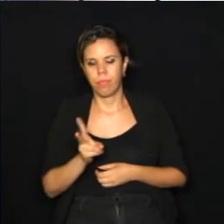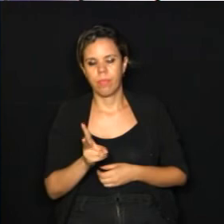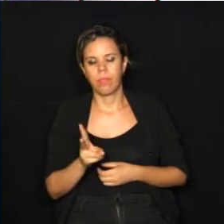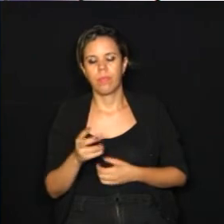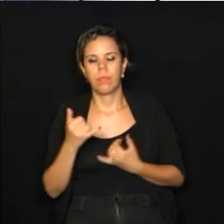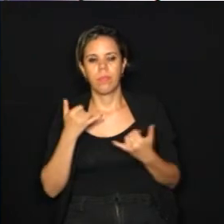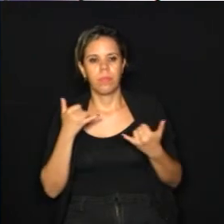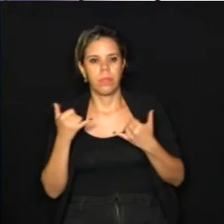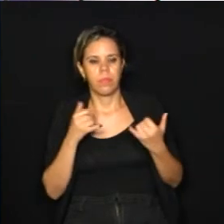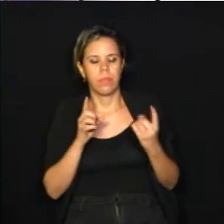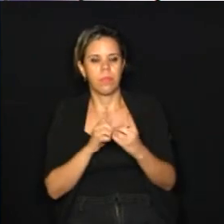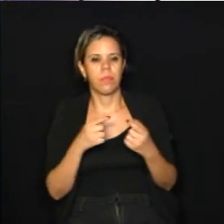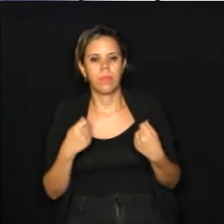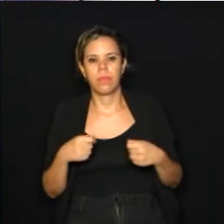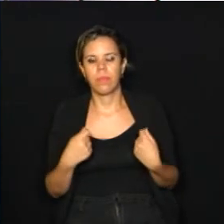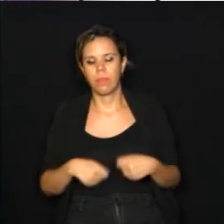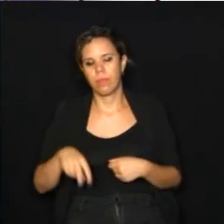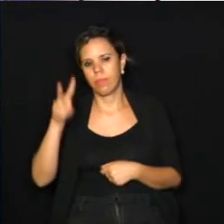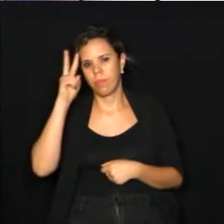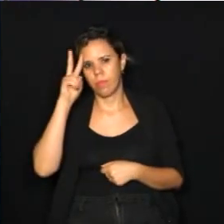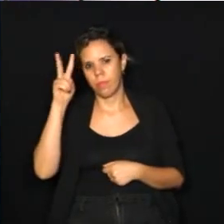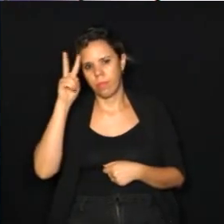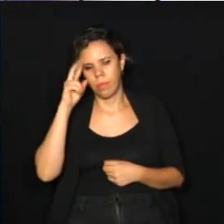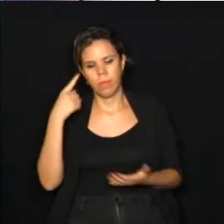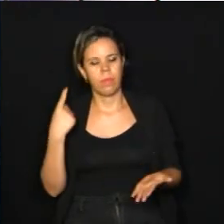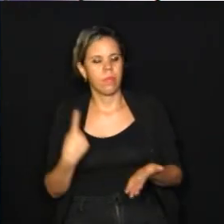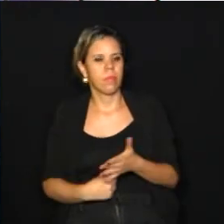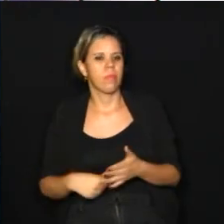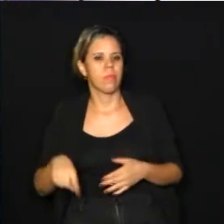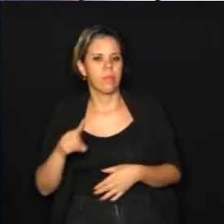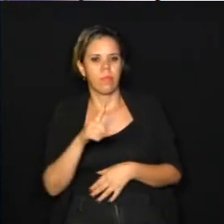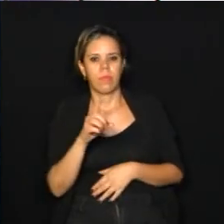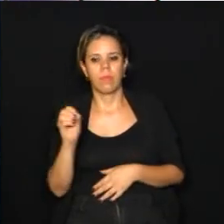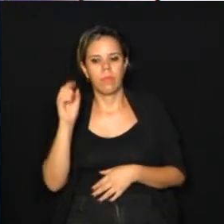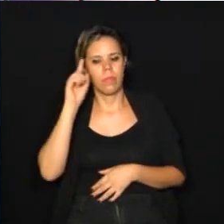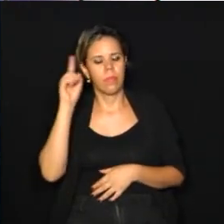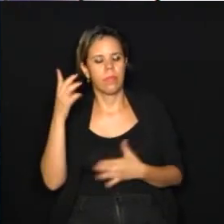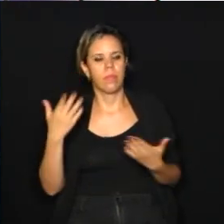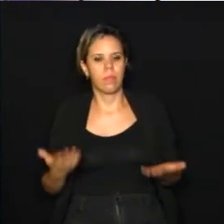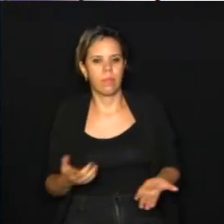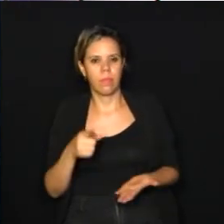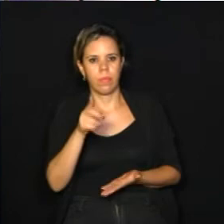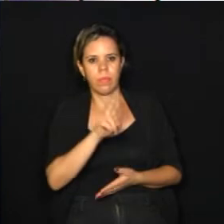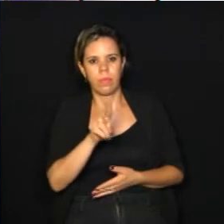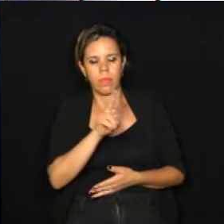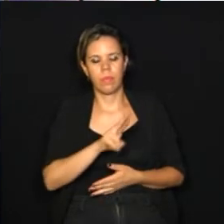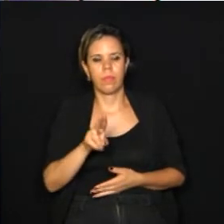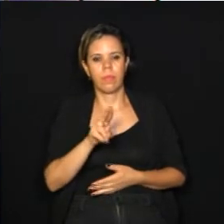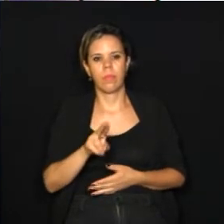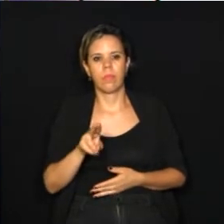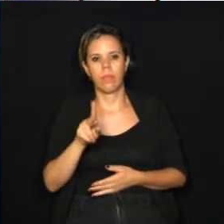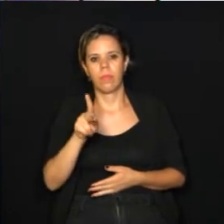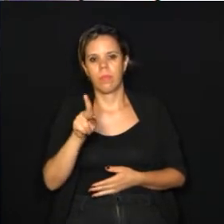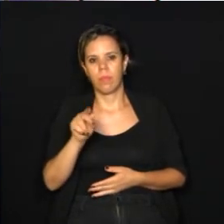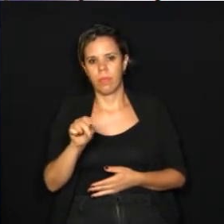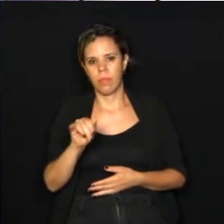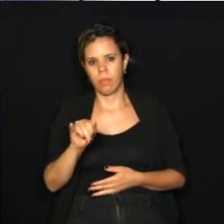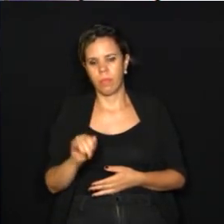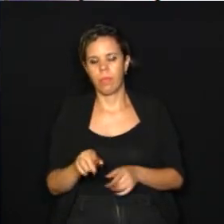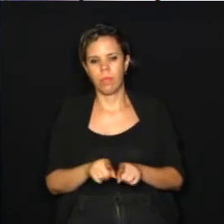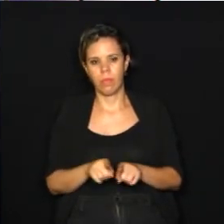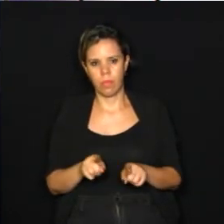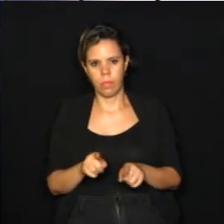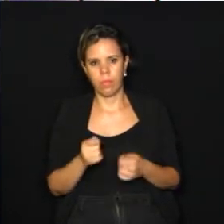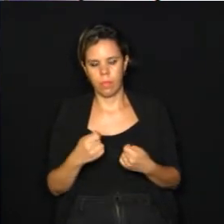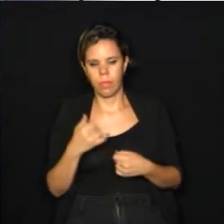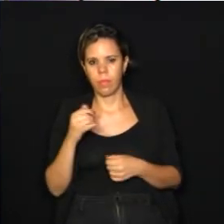plantão, precisa ligar na segunda para agendar para o dia 10. Então, você que usa o serviço, o Paz Serviço,